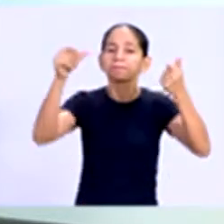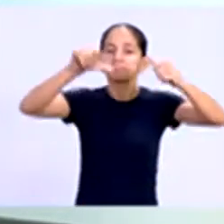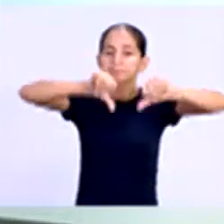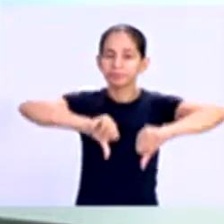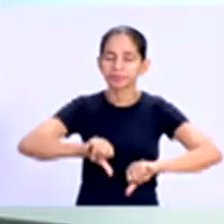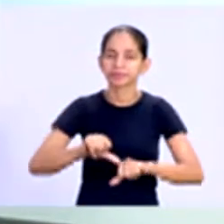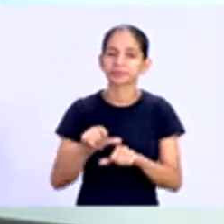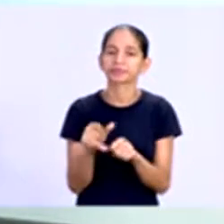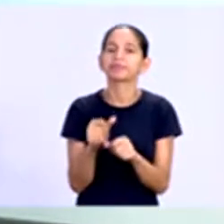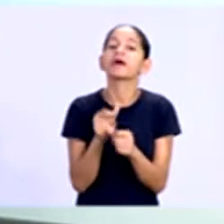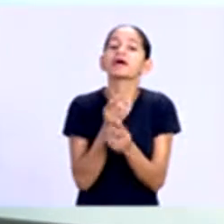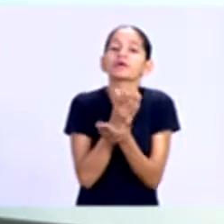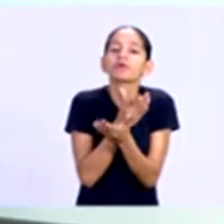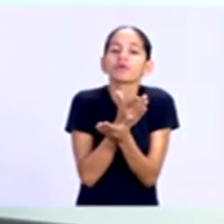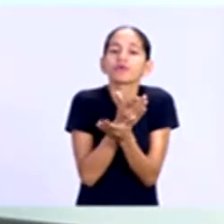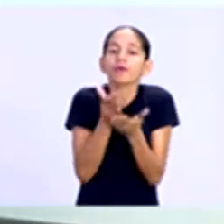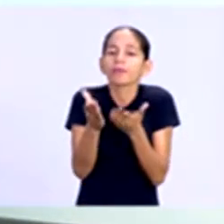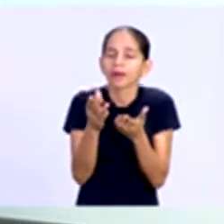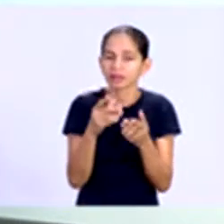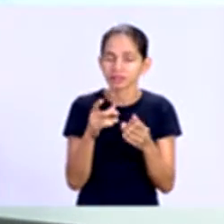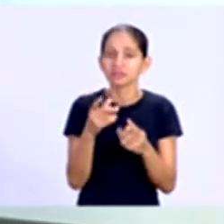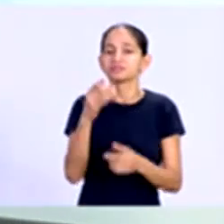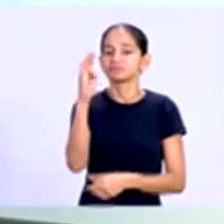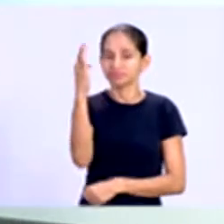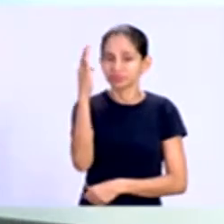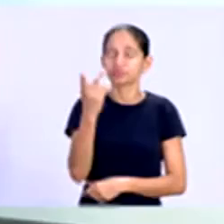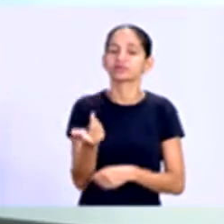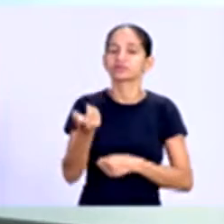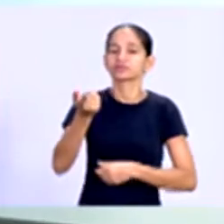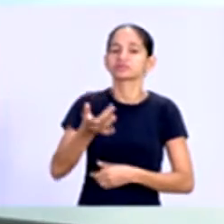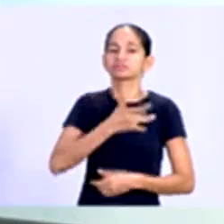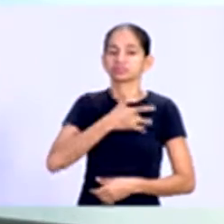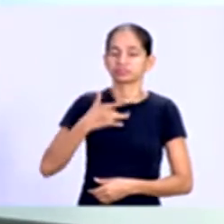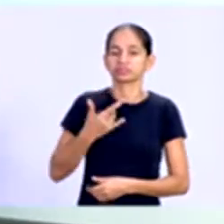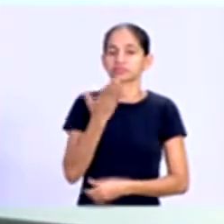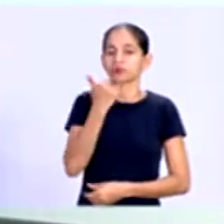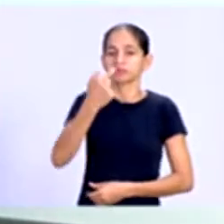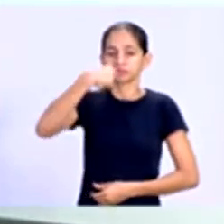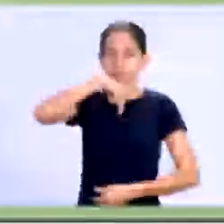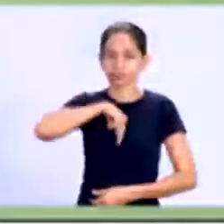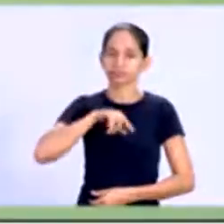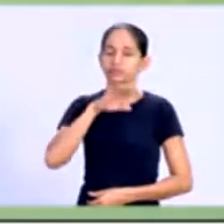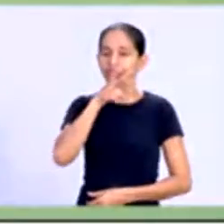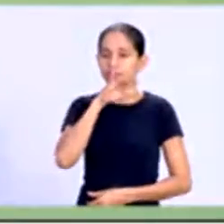Bacillus cereus, e que traz um risco biológico à saúde do consumidor.